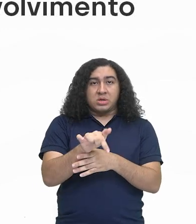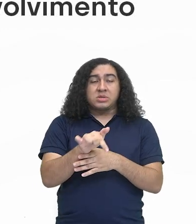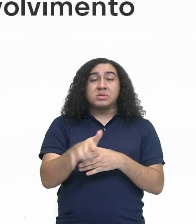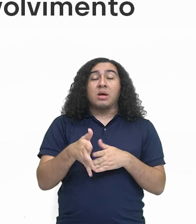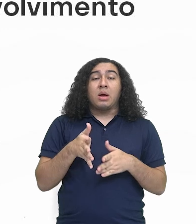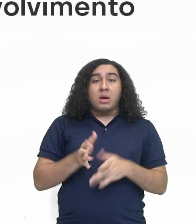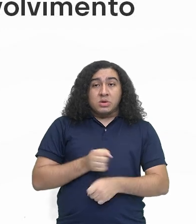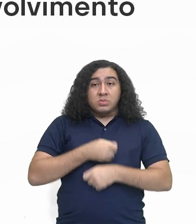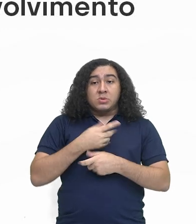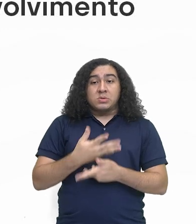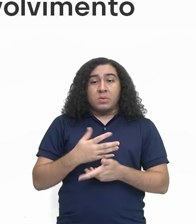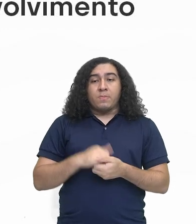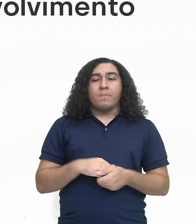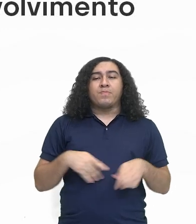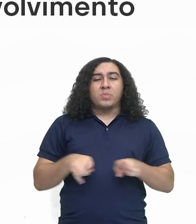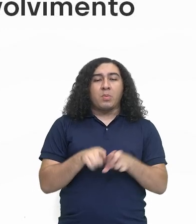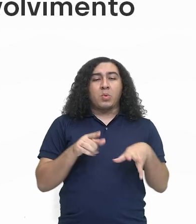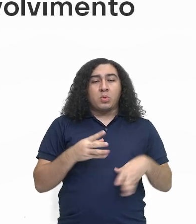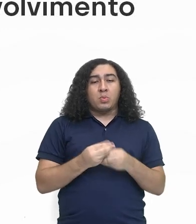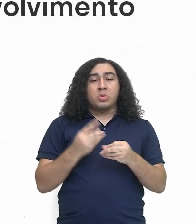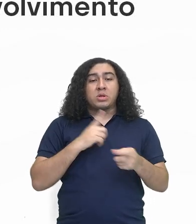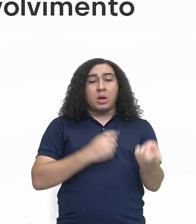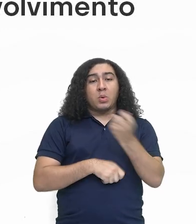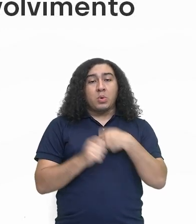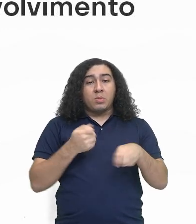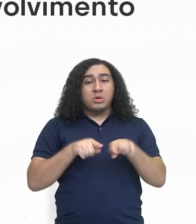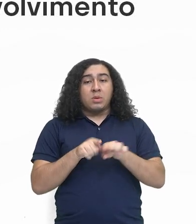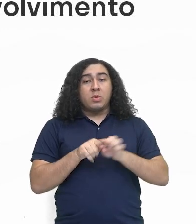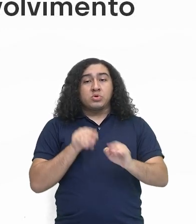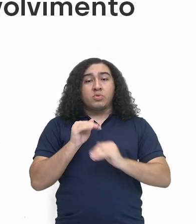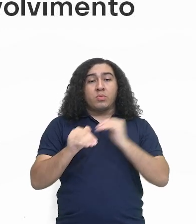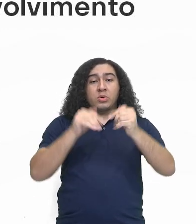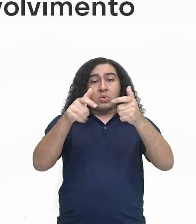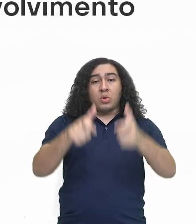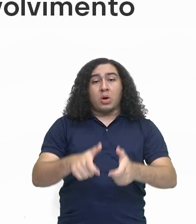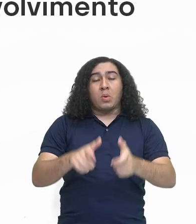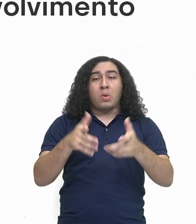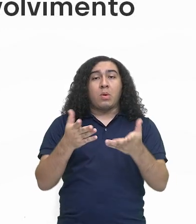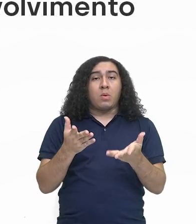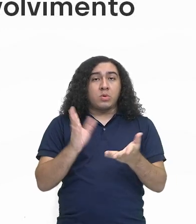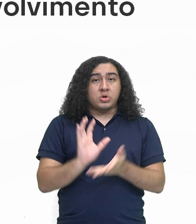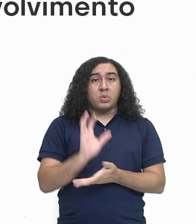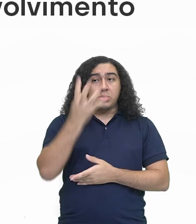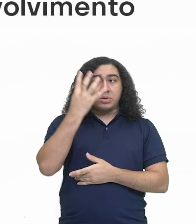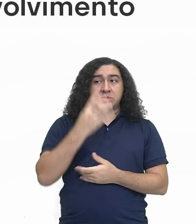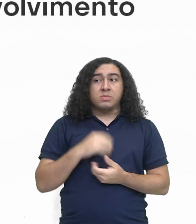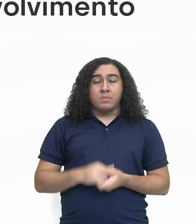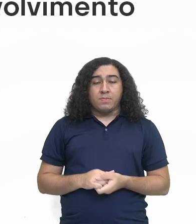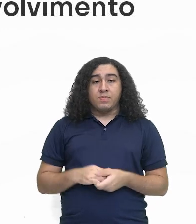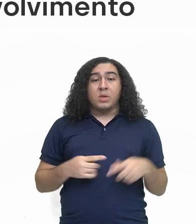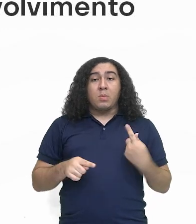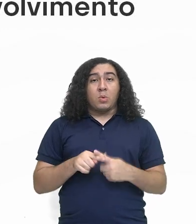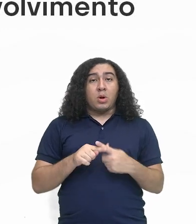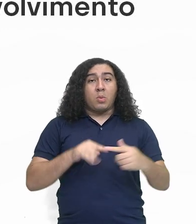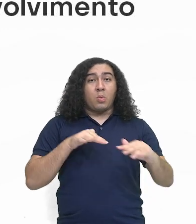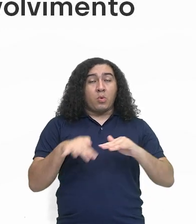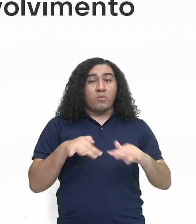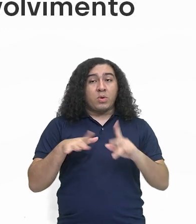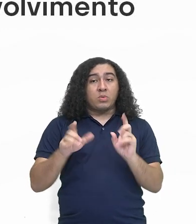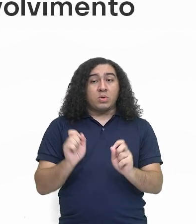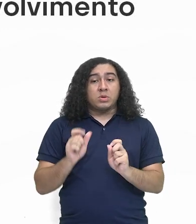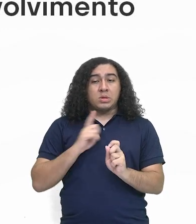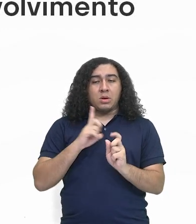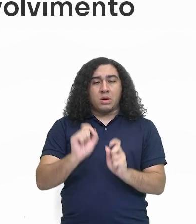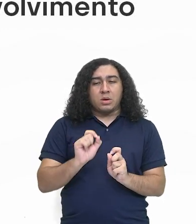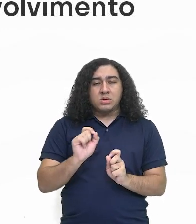manifestações. Contribui também para a atividade econômica e desenvolvimento do local onde está inserida, porque o movimento